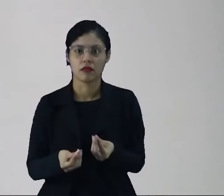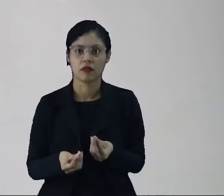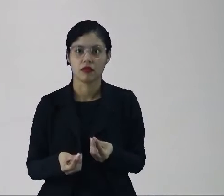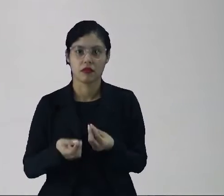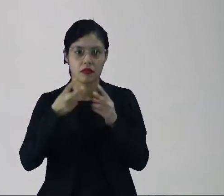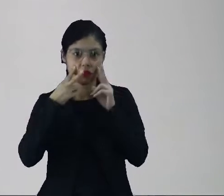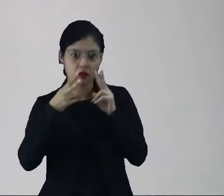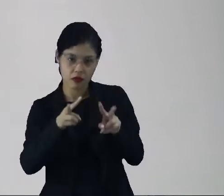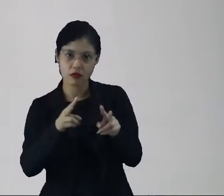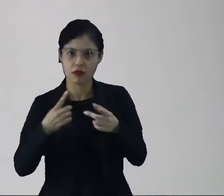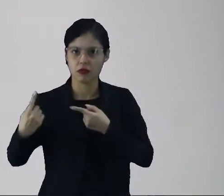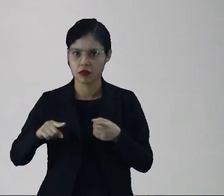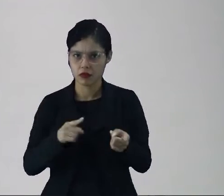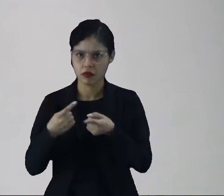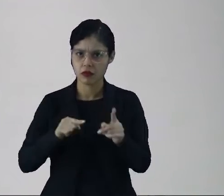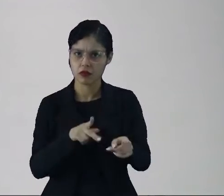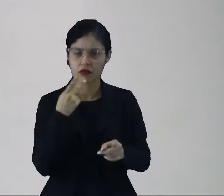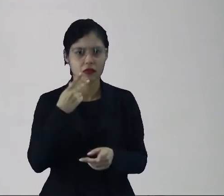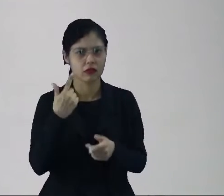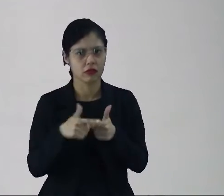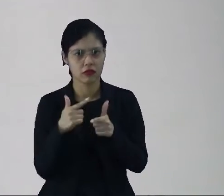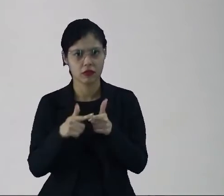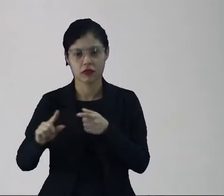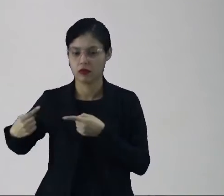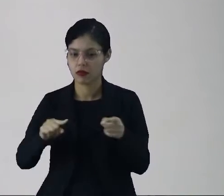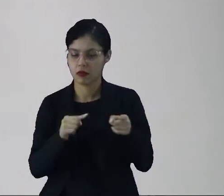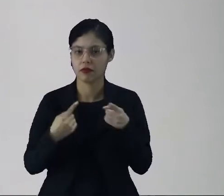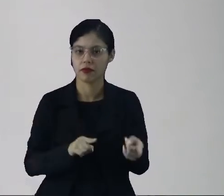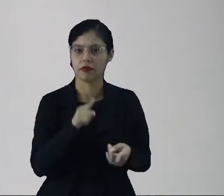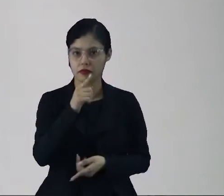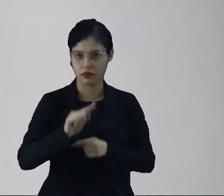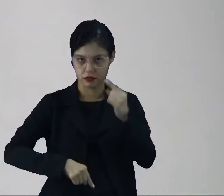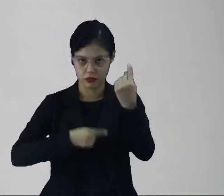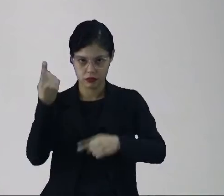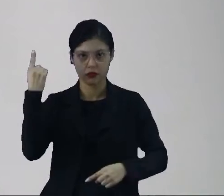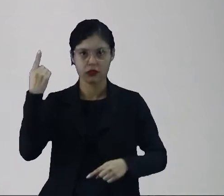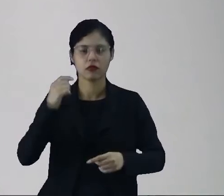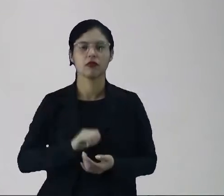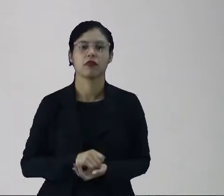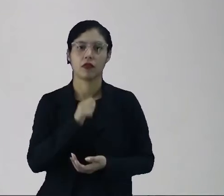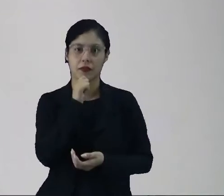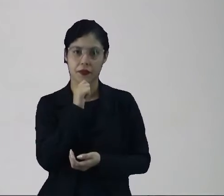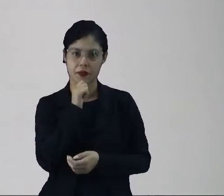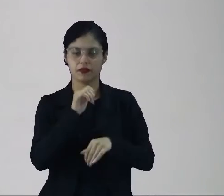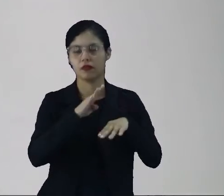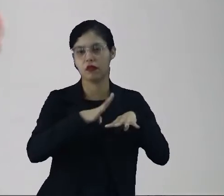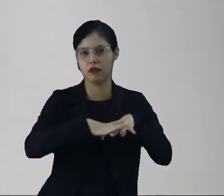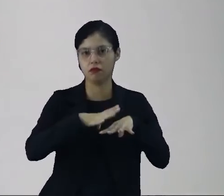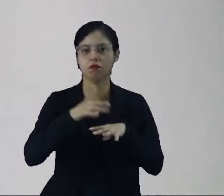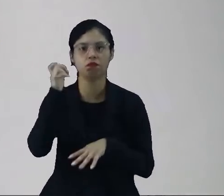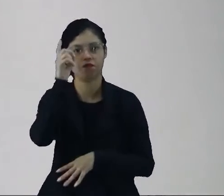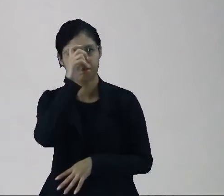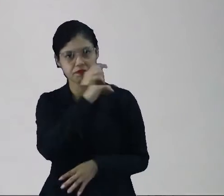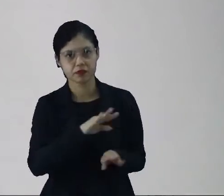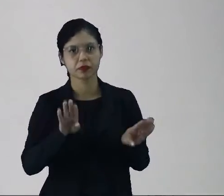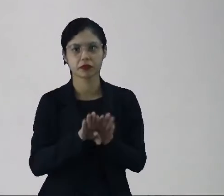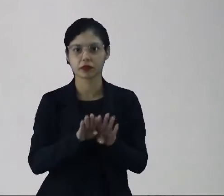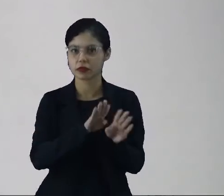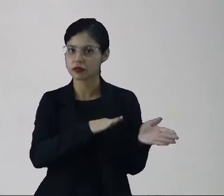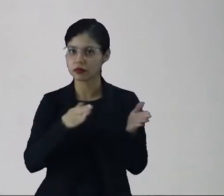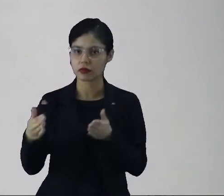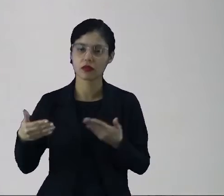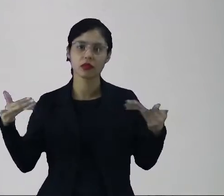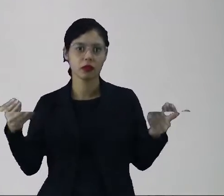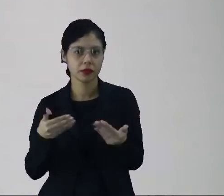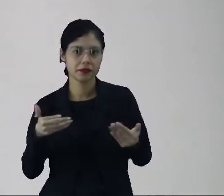encara os desafios não fale mais que é problema é Um Desafio que você vai superar isso é matemática era complicado a partir de